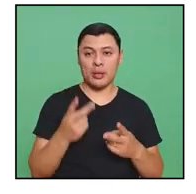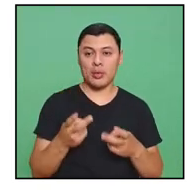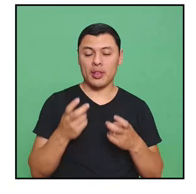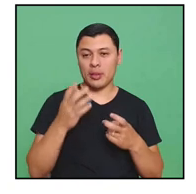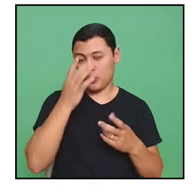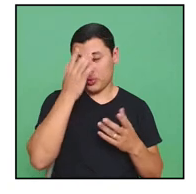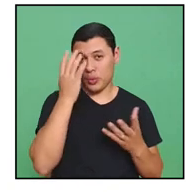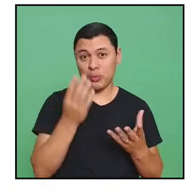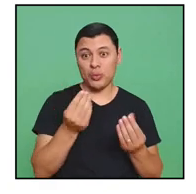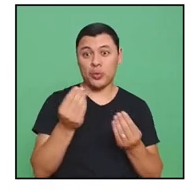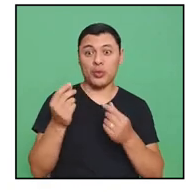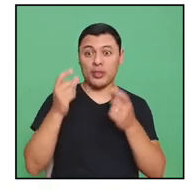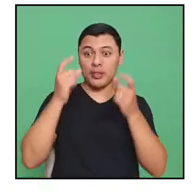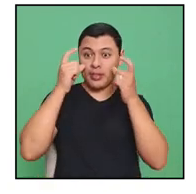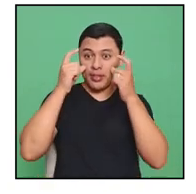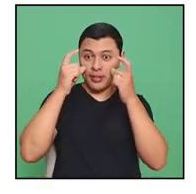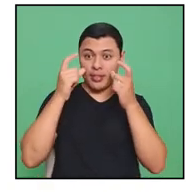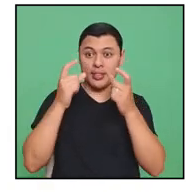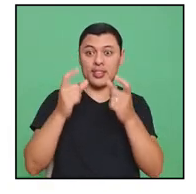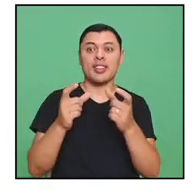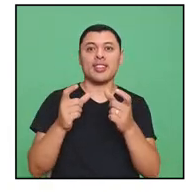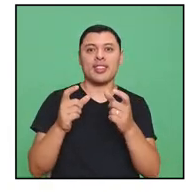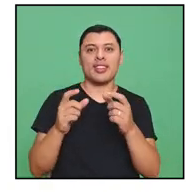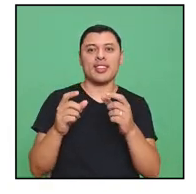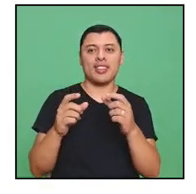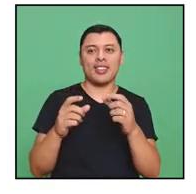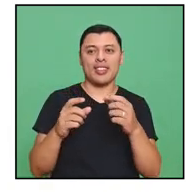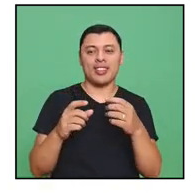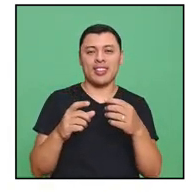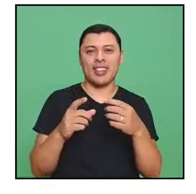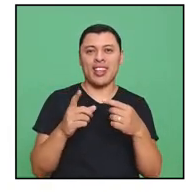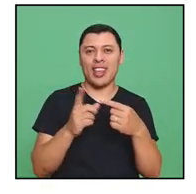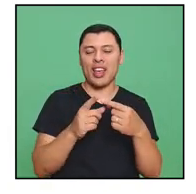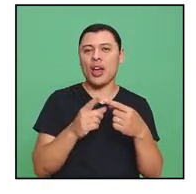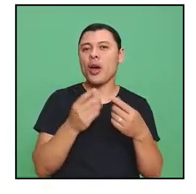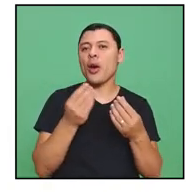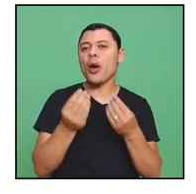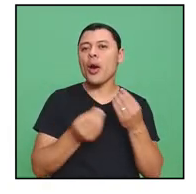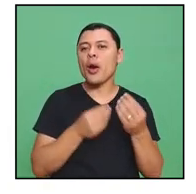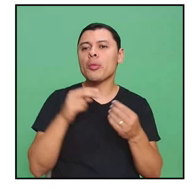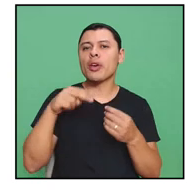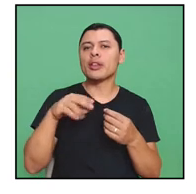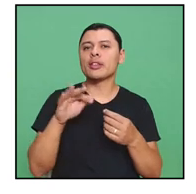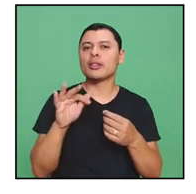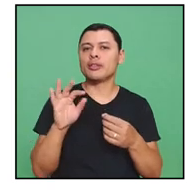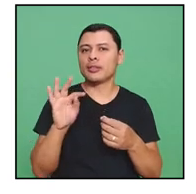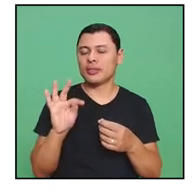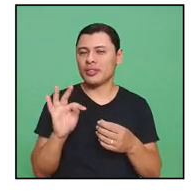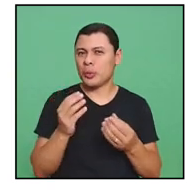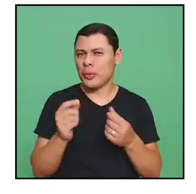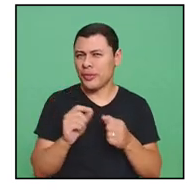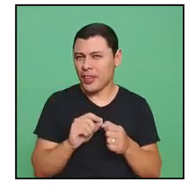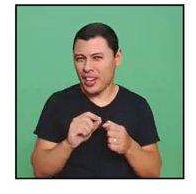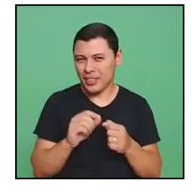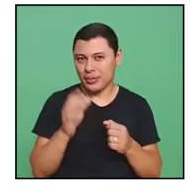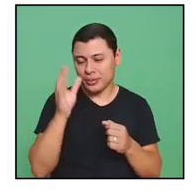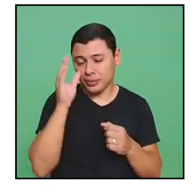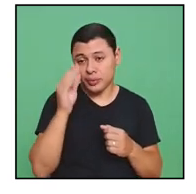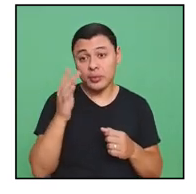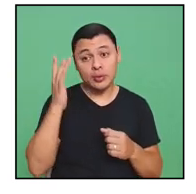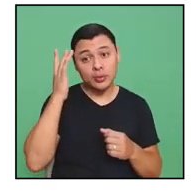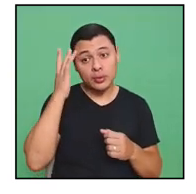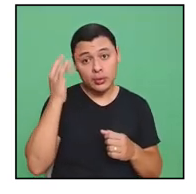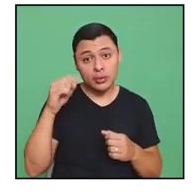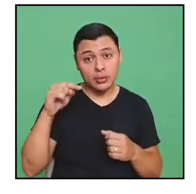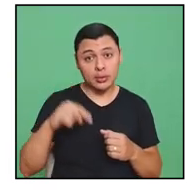interessado no nessa primeira parte, primeiro passo, né, em relação a NFTs. E amanhã, aqui no canal do Anastasio